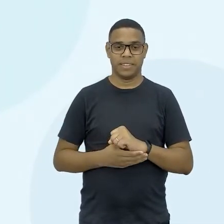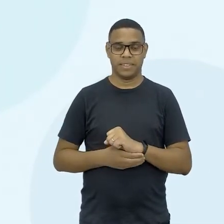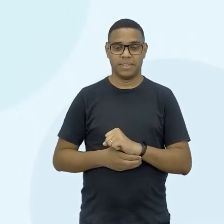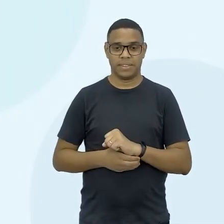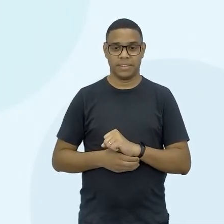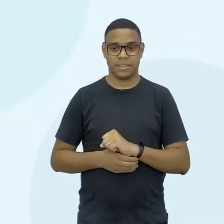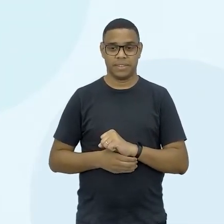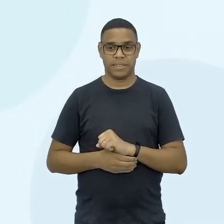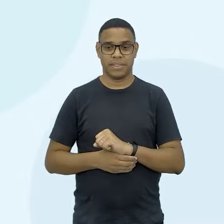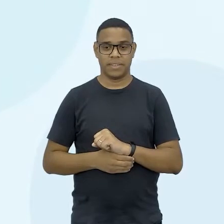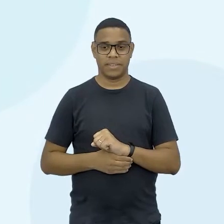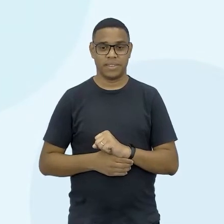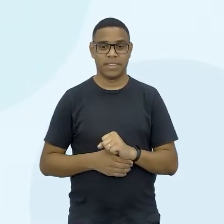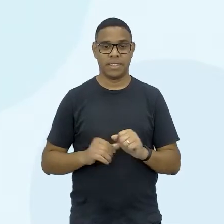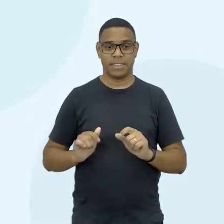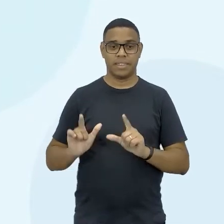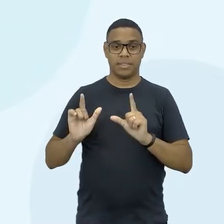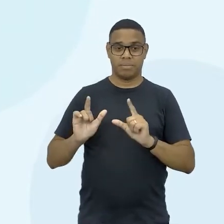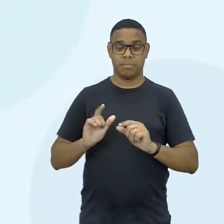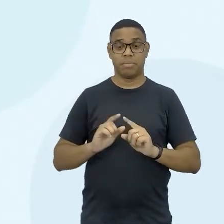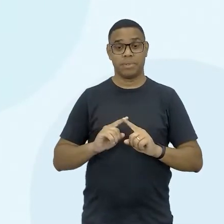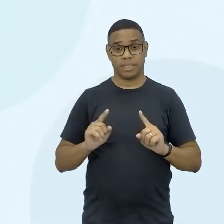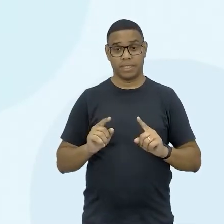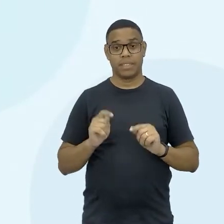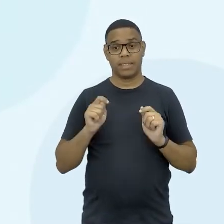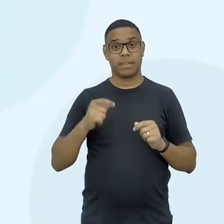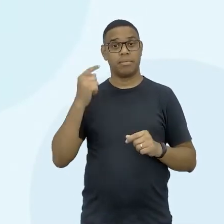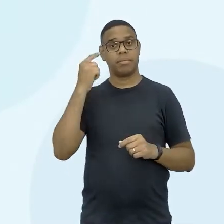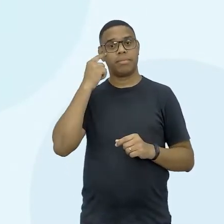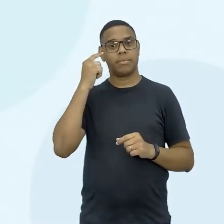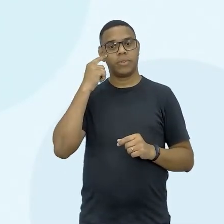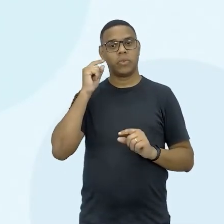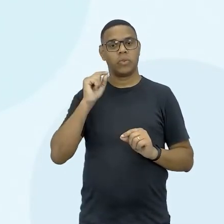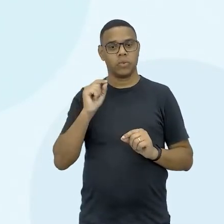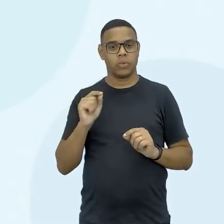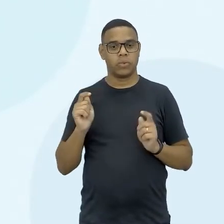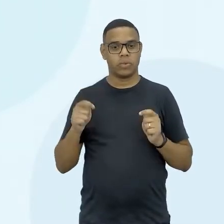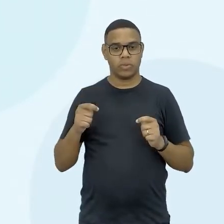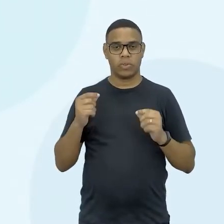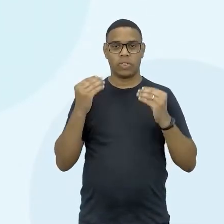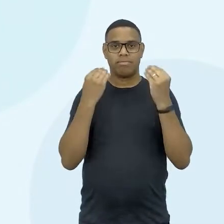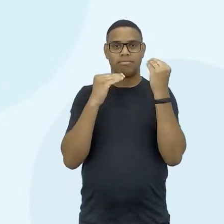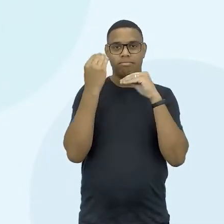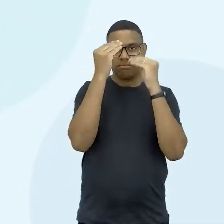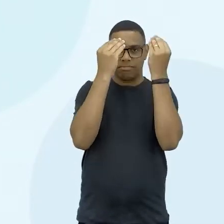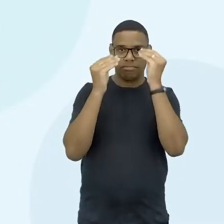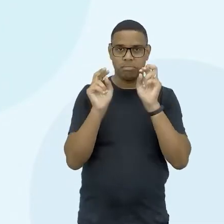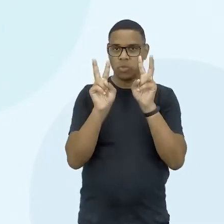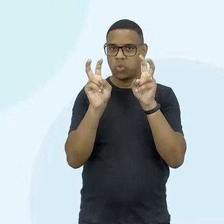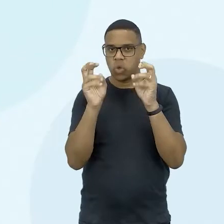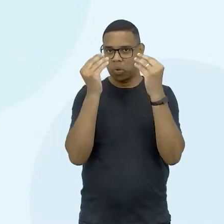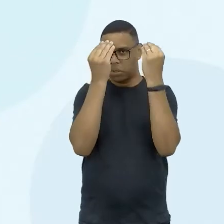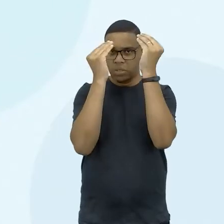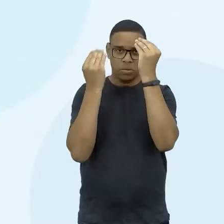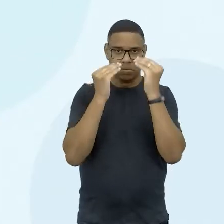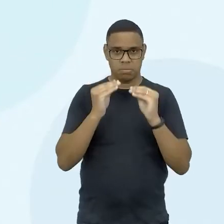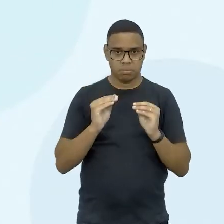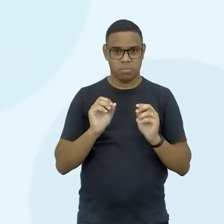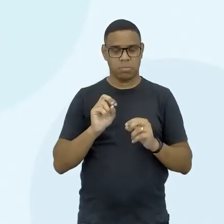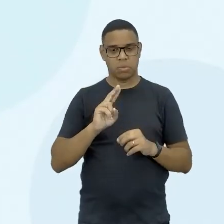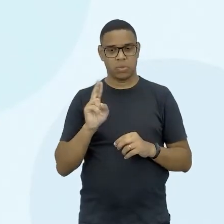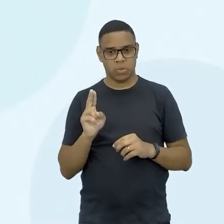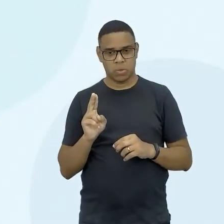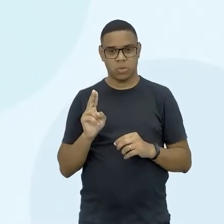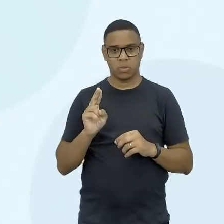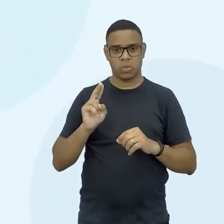Lisa virtual, mas dá para pensar em questão, sei lá, maquiagem ou alguns